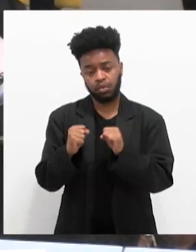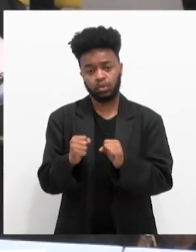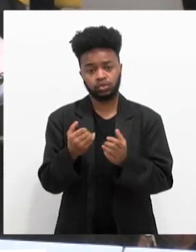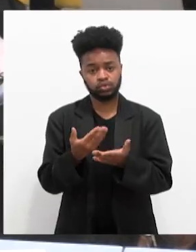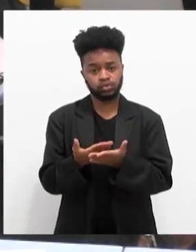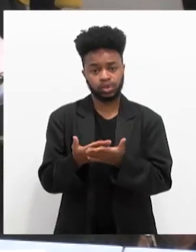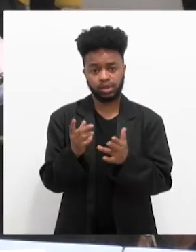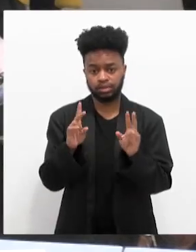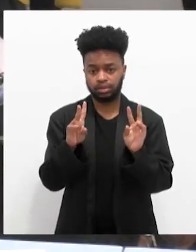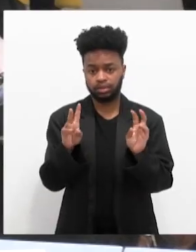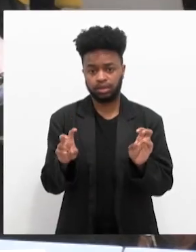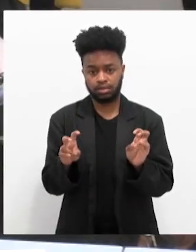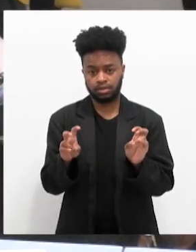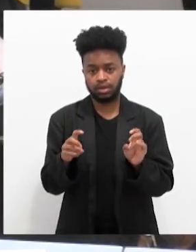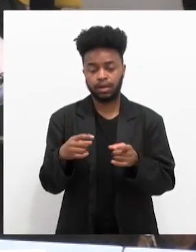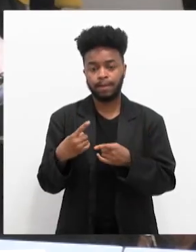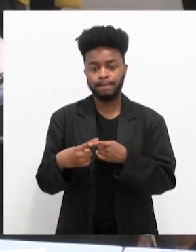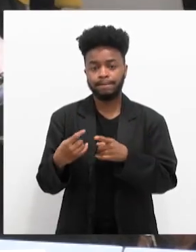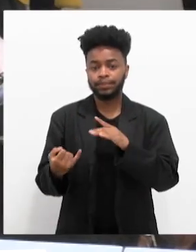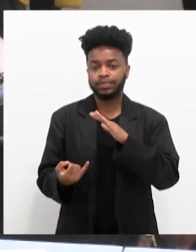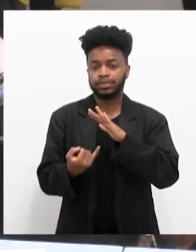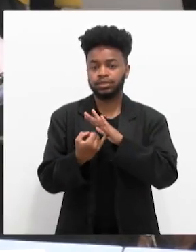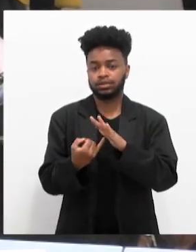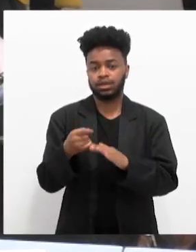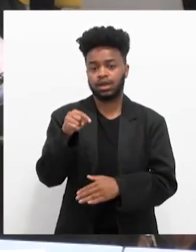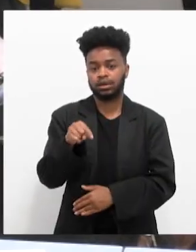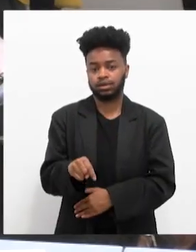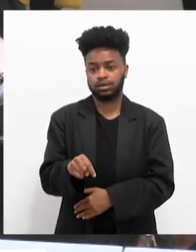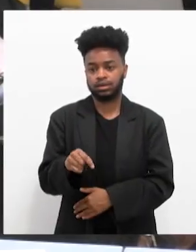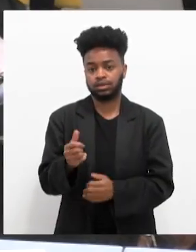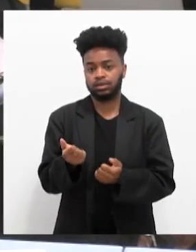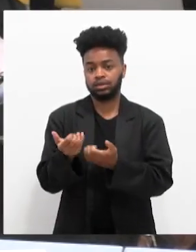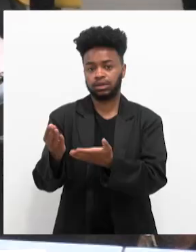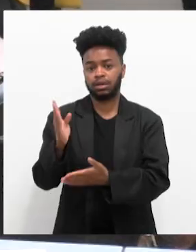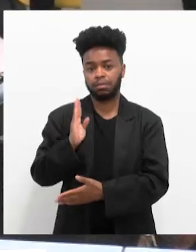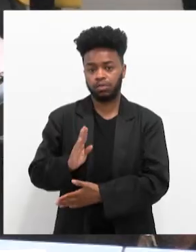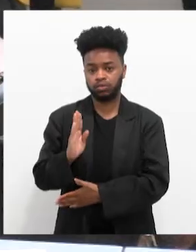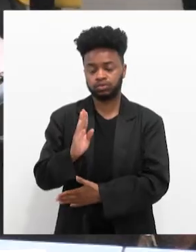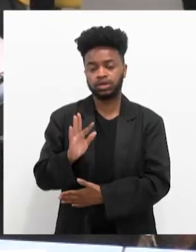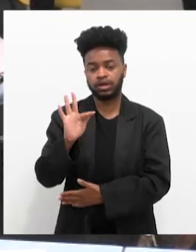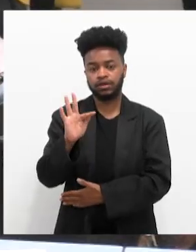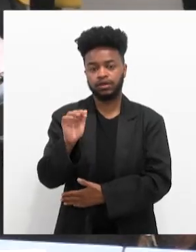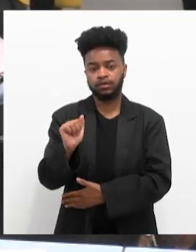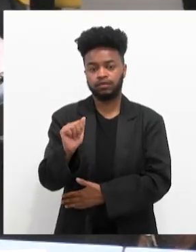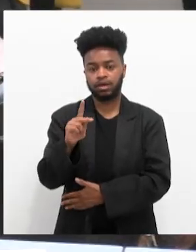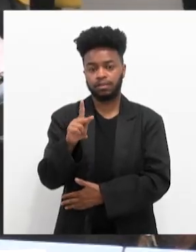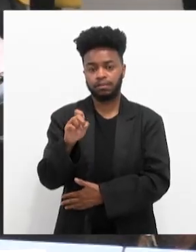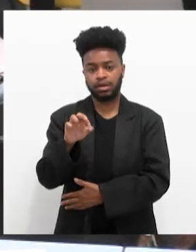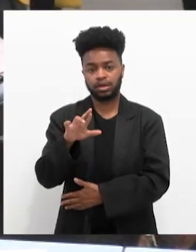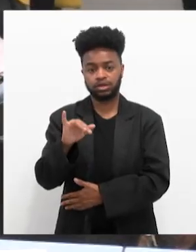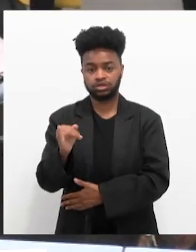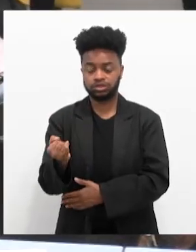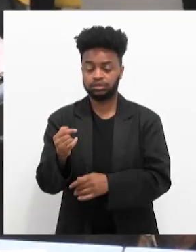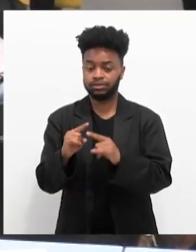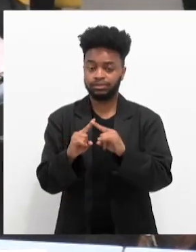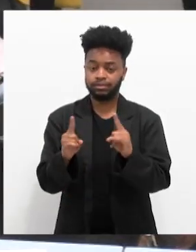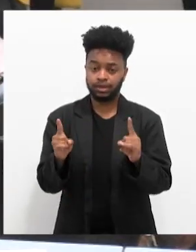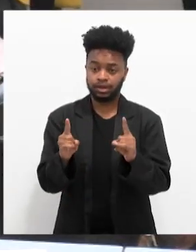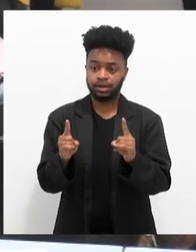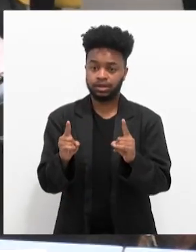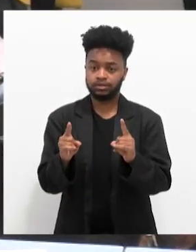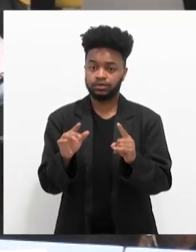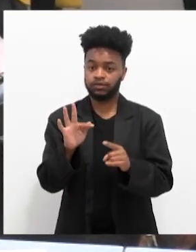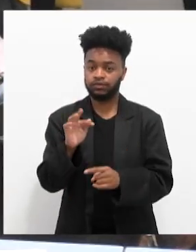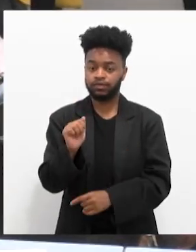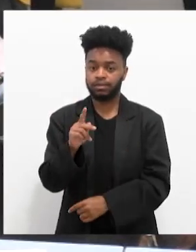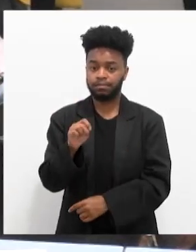a matéria, porque a instituição nossa aqui da Bolsa é a FAPERJ, né? E, evidentemente, a FAPERJ é ligada